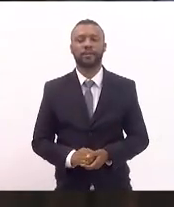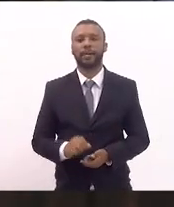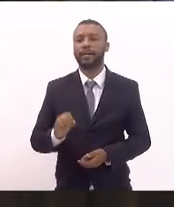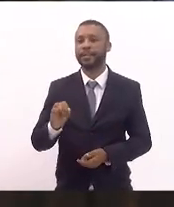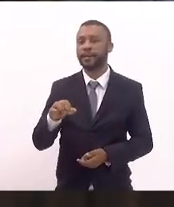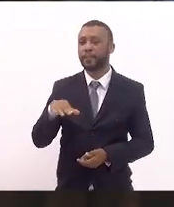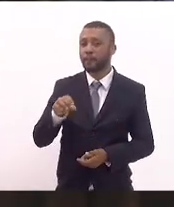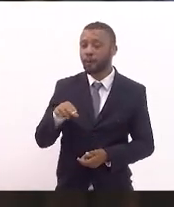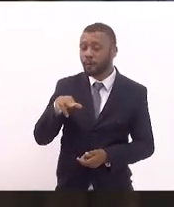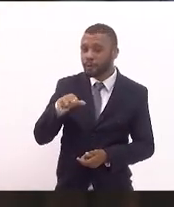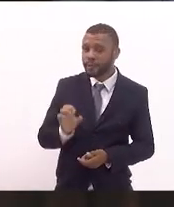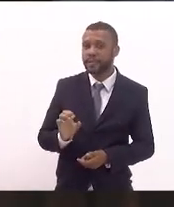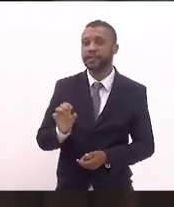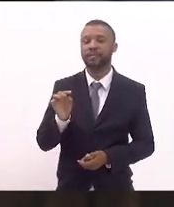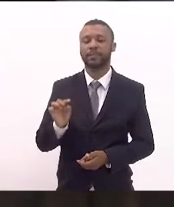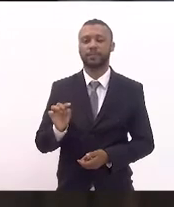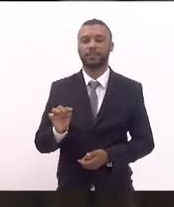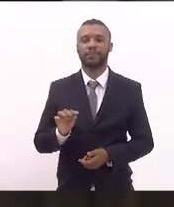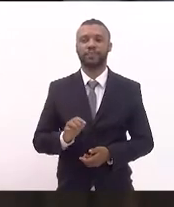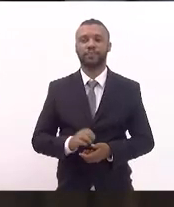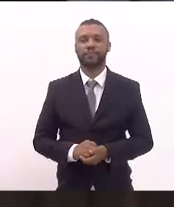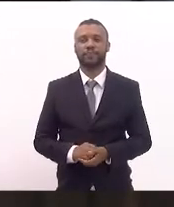Simone.